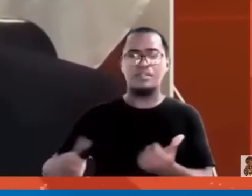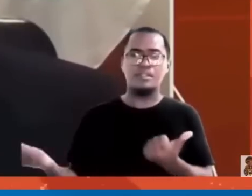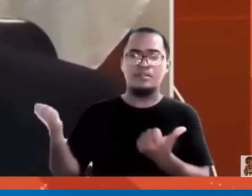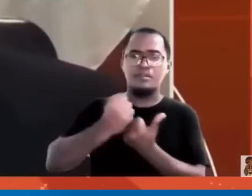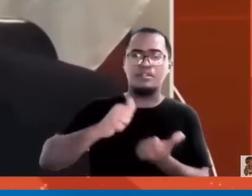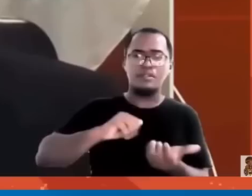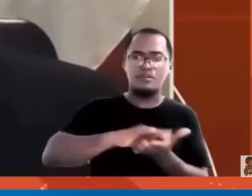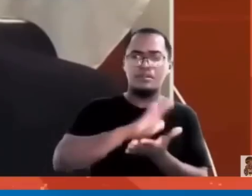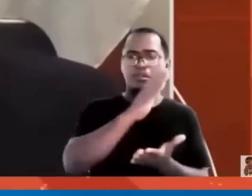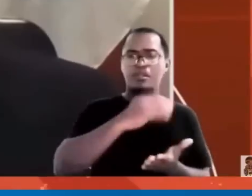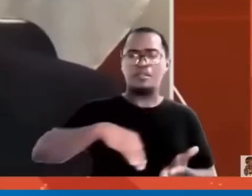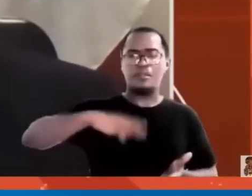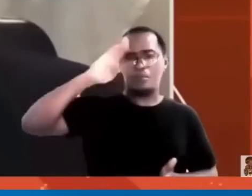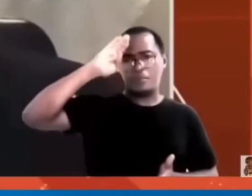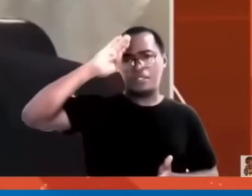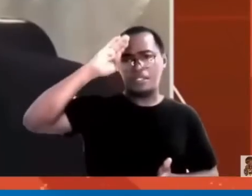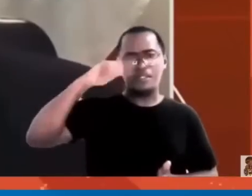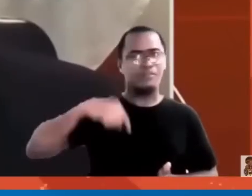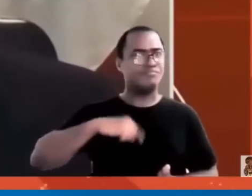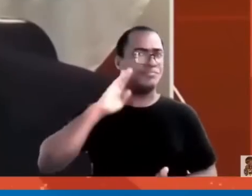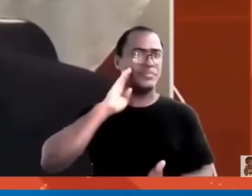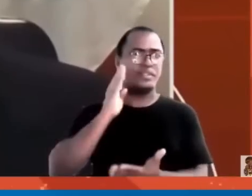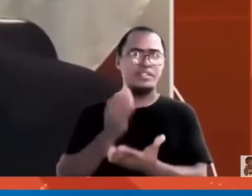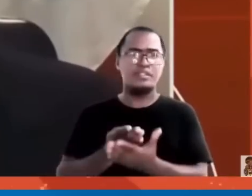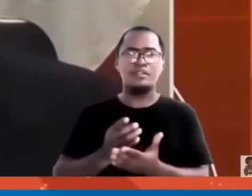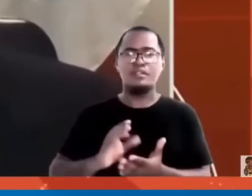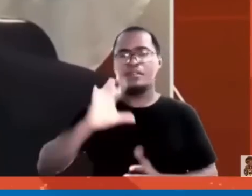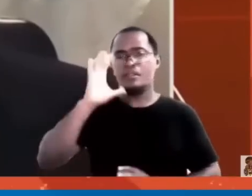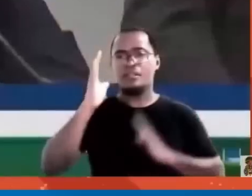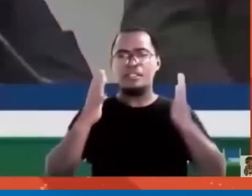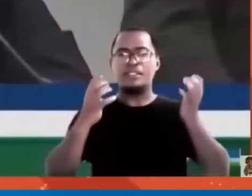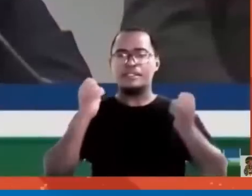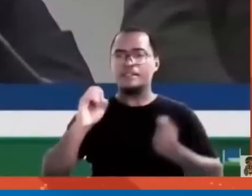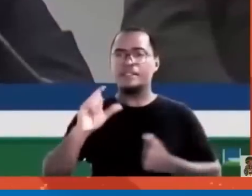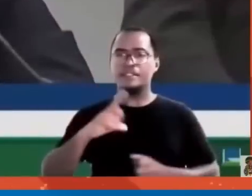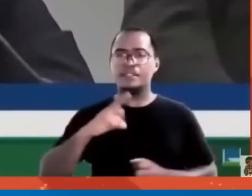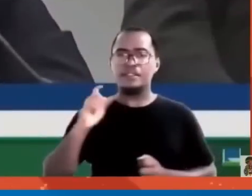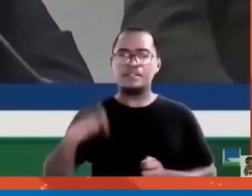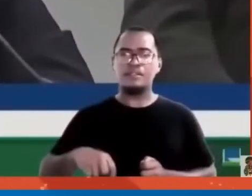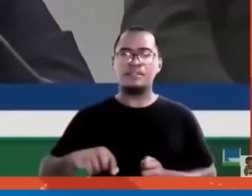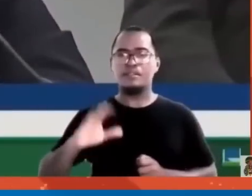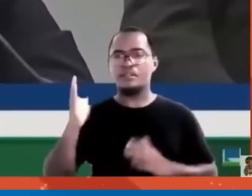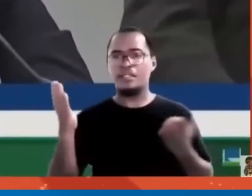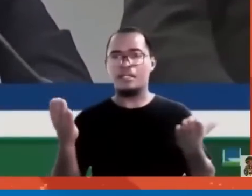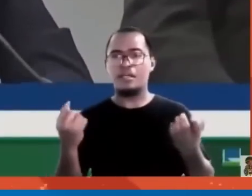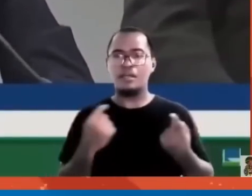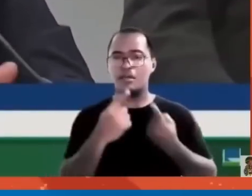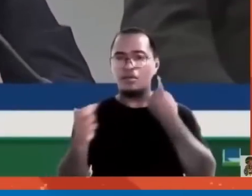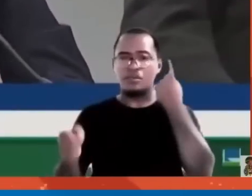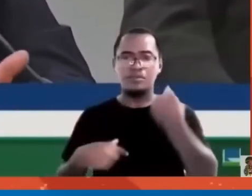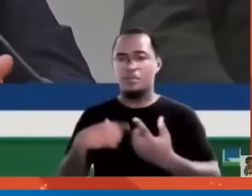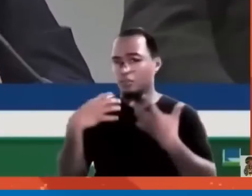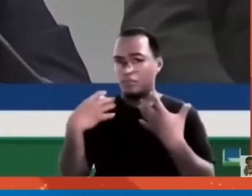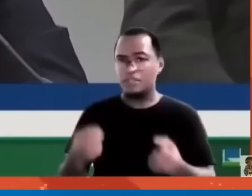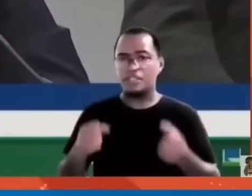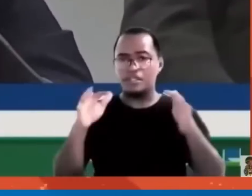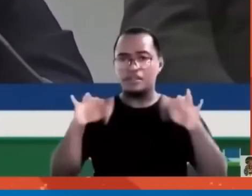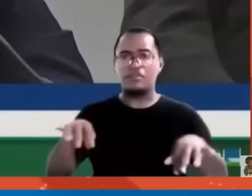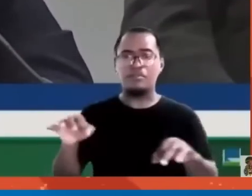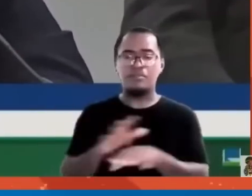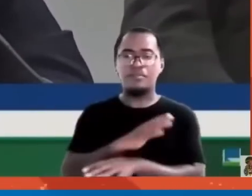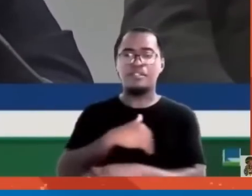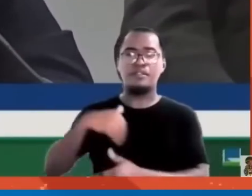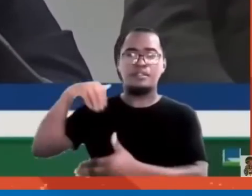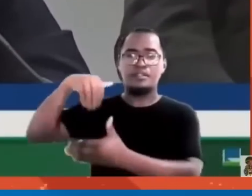momento. Essa intervenção poderia acontecer num caso muito grave. Muitos não reconhecem o resultado eleitoral e estamos esperando